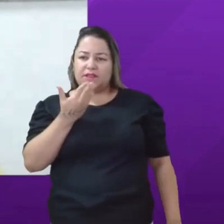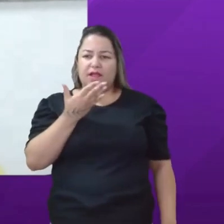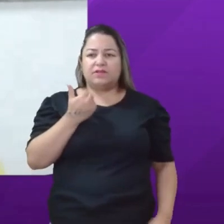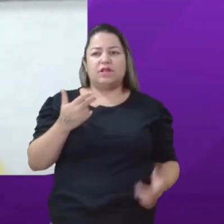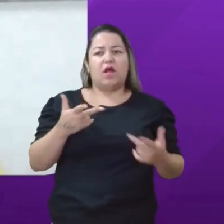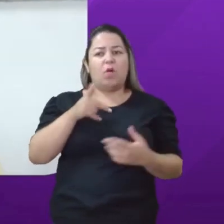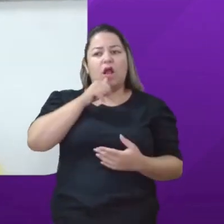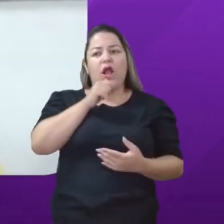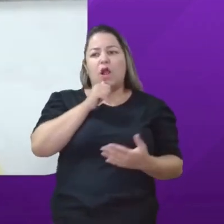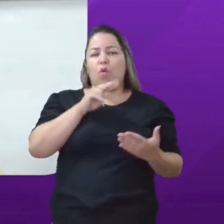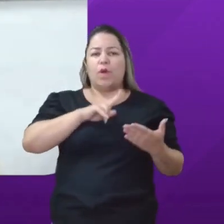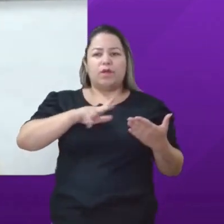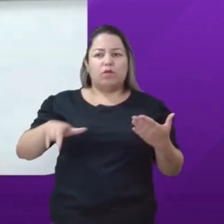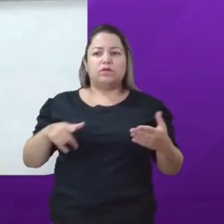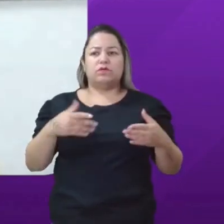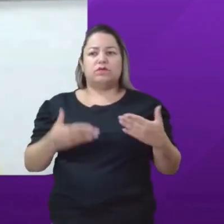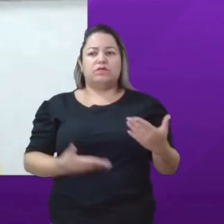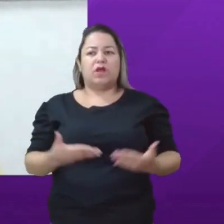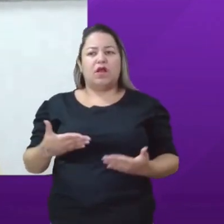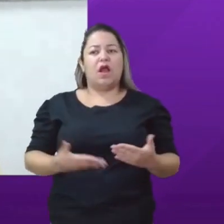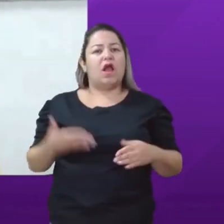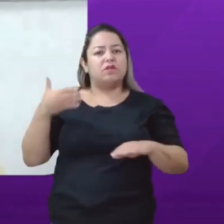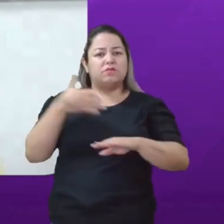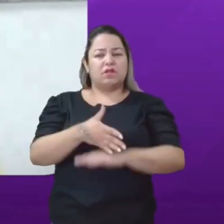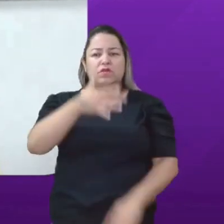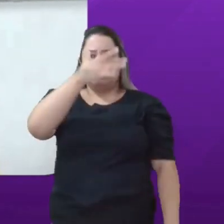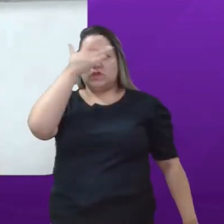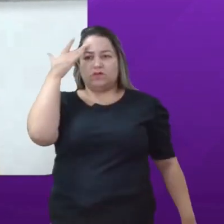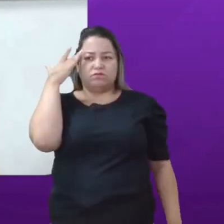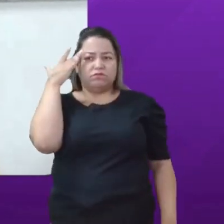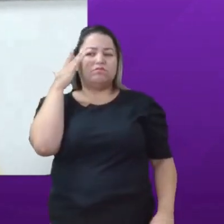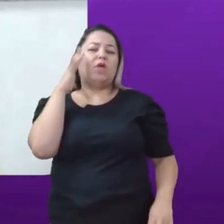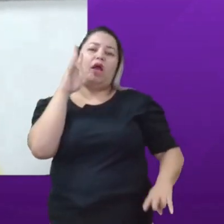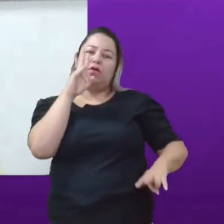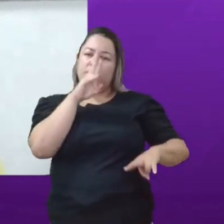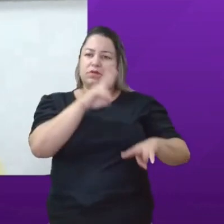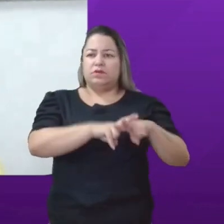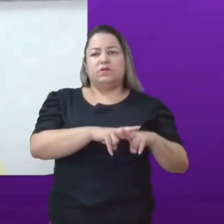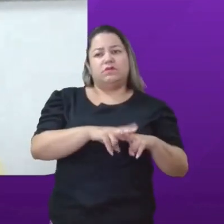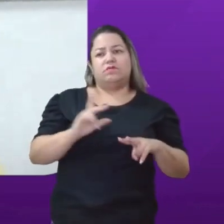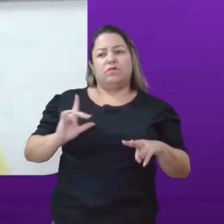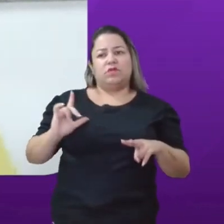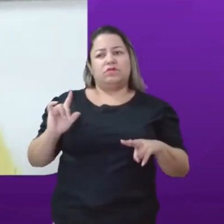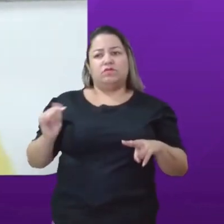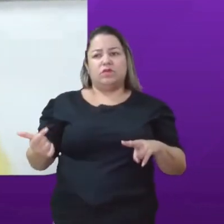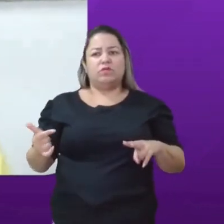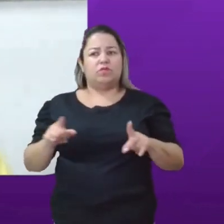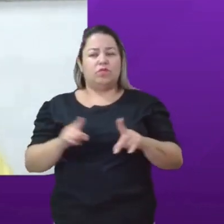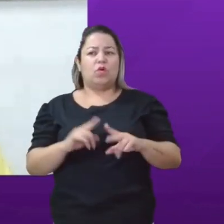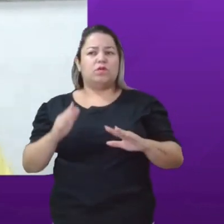à água e outros serviços, a entrada de pessoas na privação de liberdade sem antecedentes criminais por delitos de